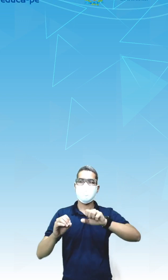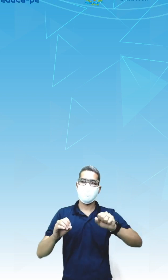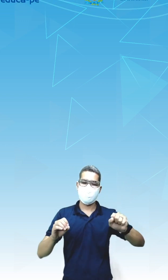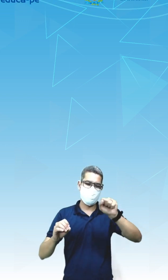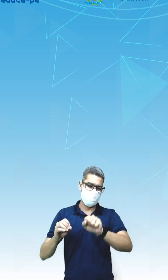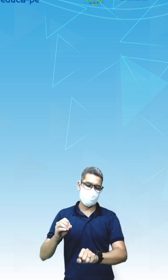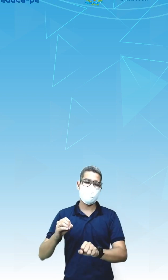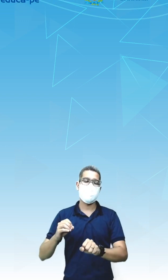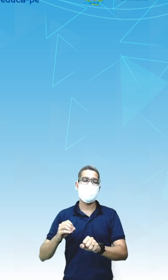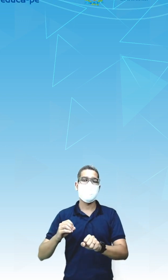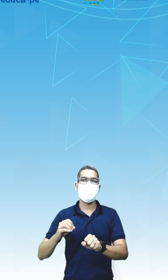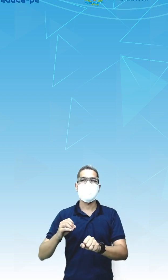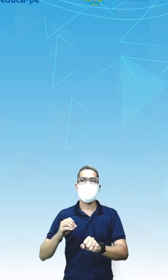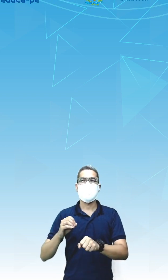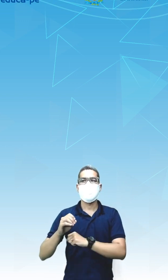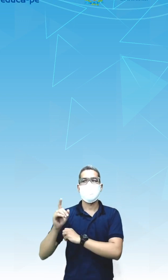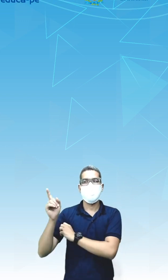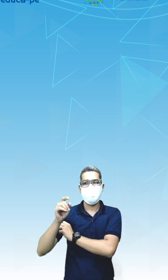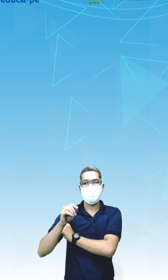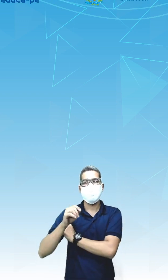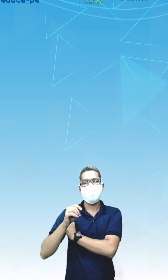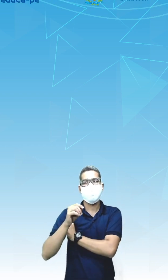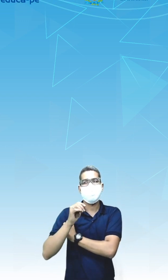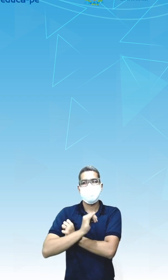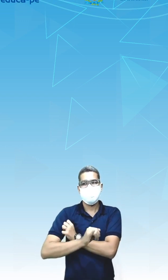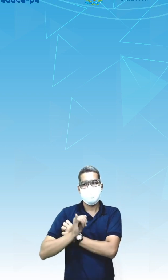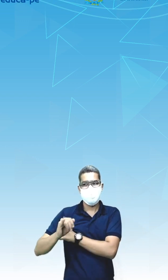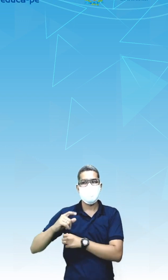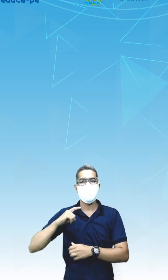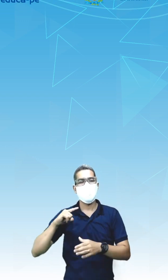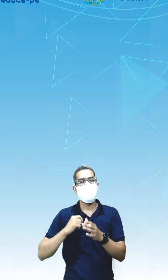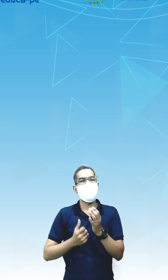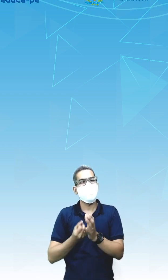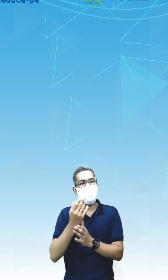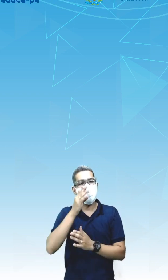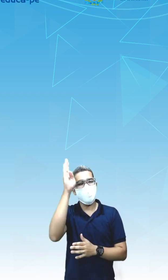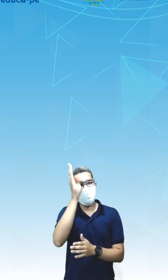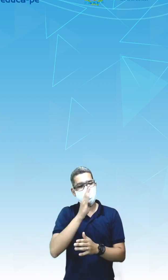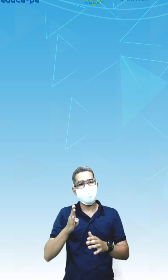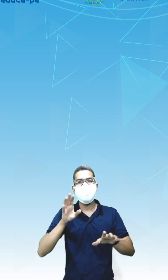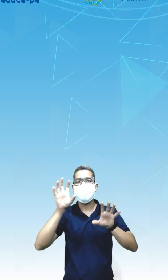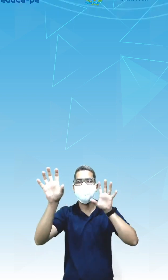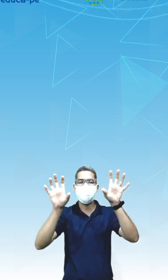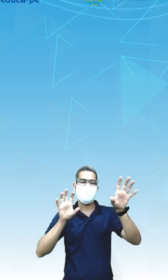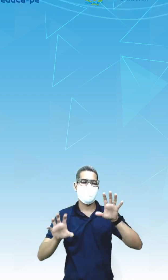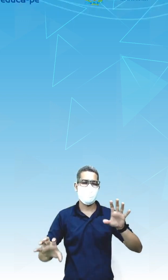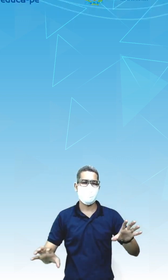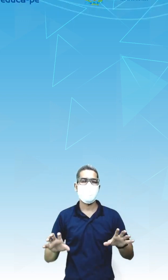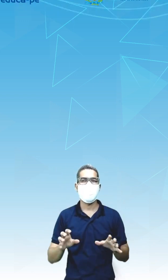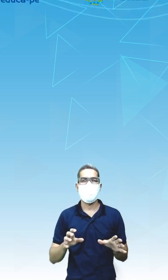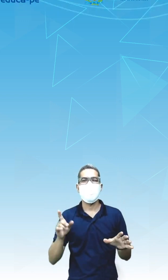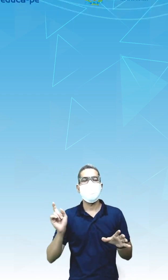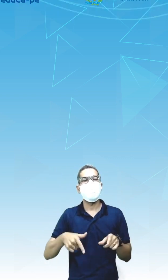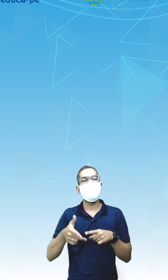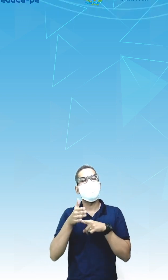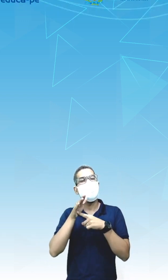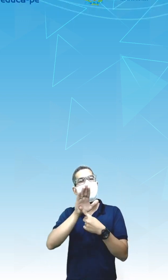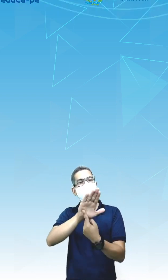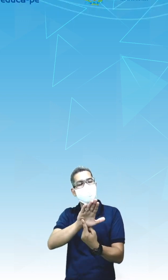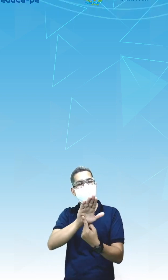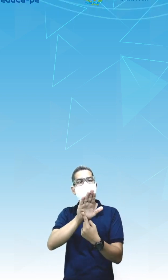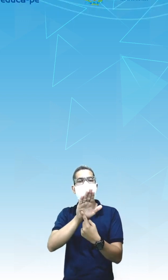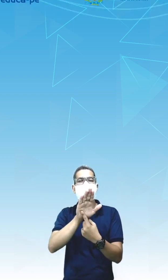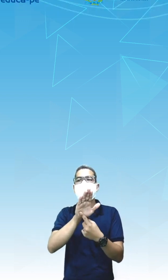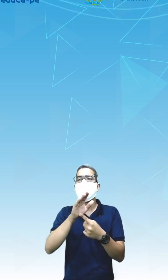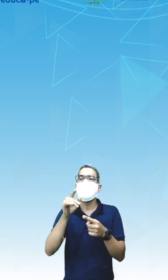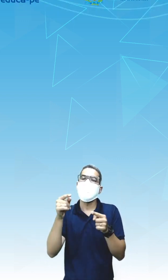e Sudeste. Foi esse instituto que elaborou e que dividiu o Brasil em 5 regiões. Sua representação